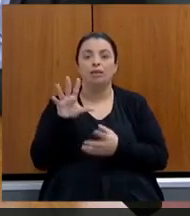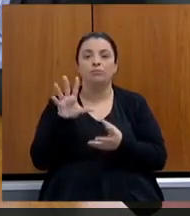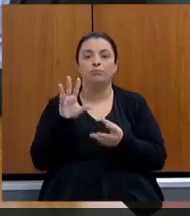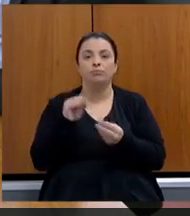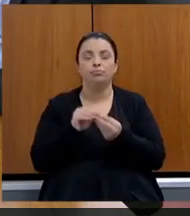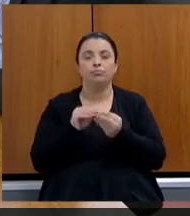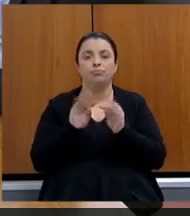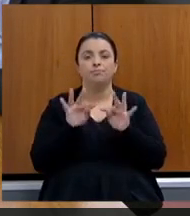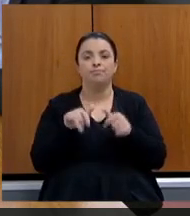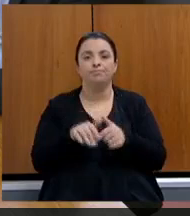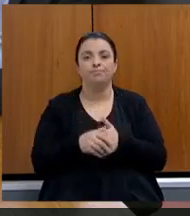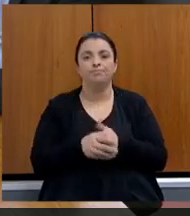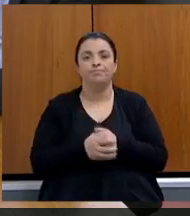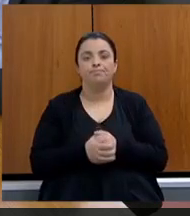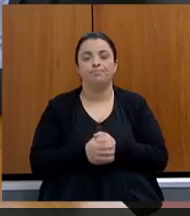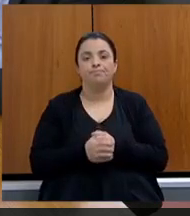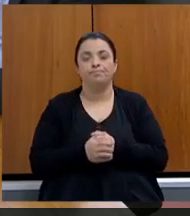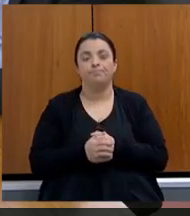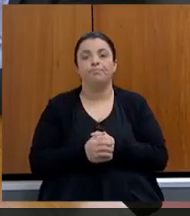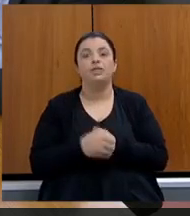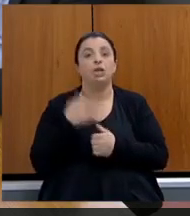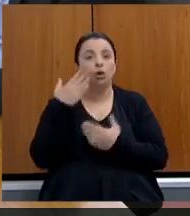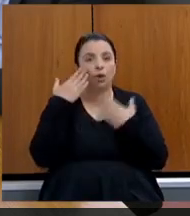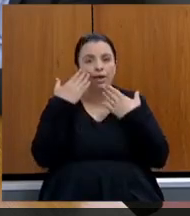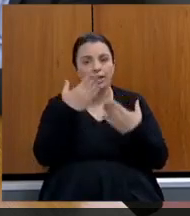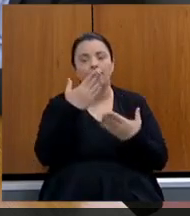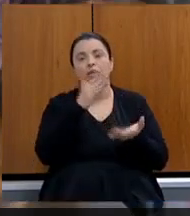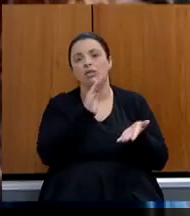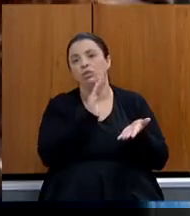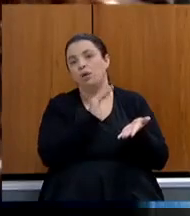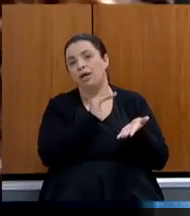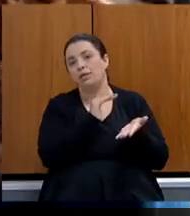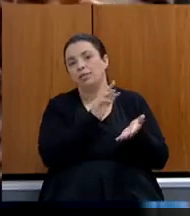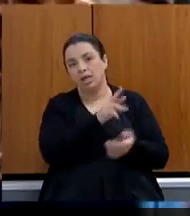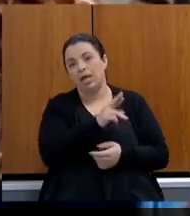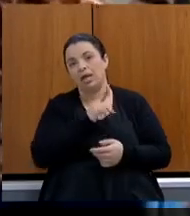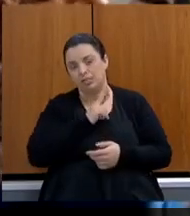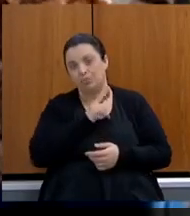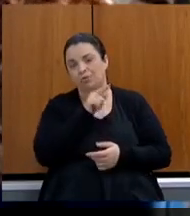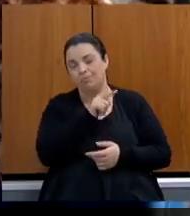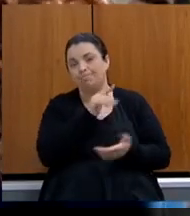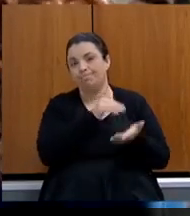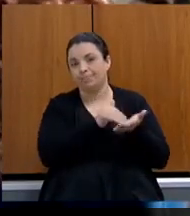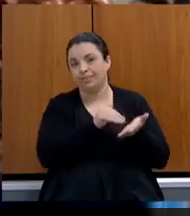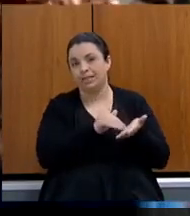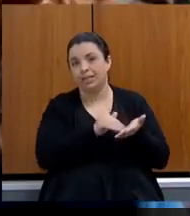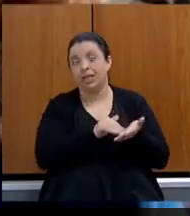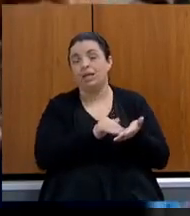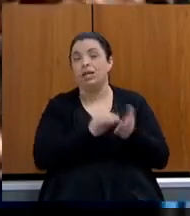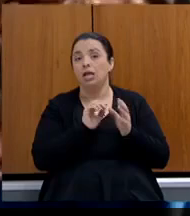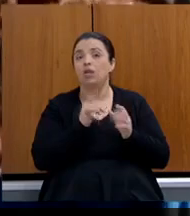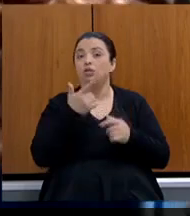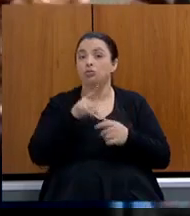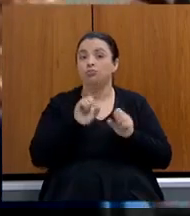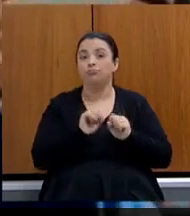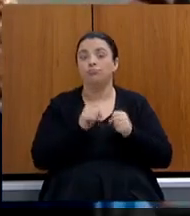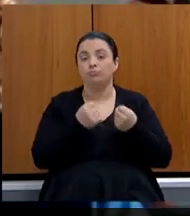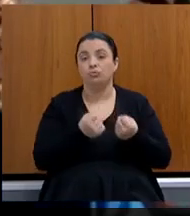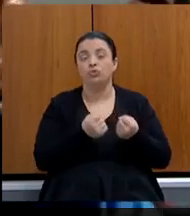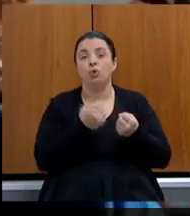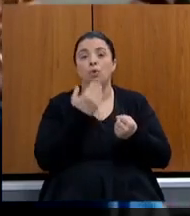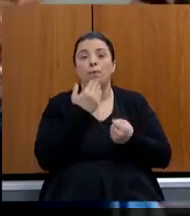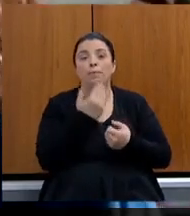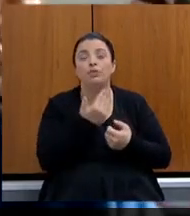considerações eu agradeço a as respostas da secretária E mais uma vez o nosso apelo é